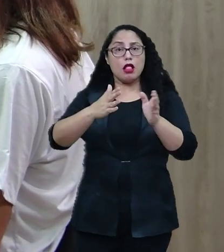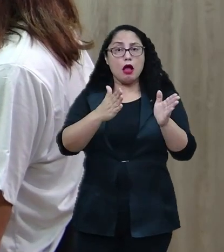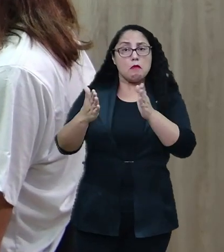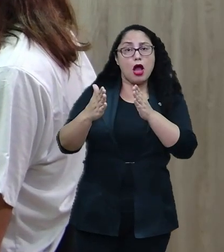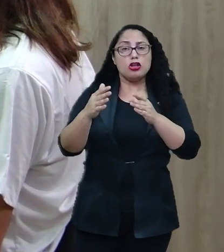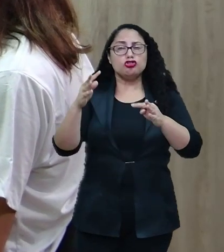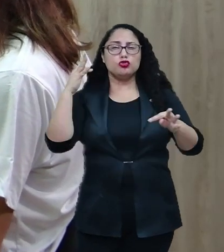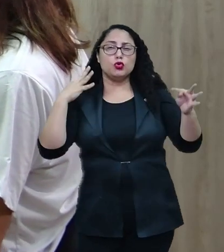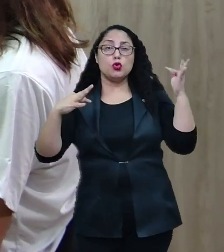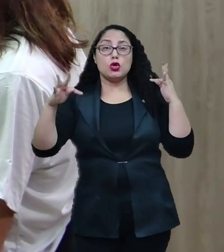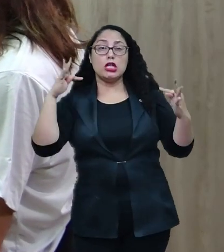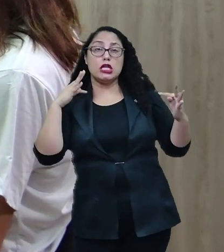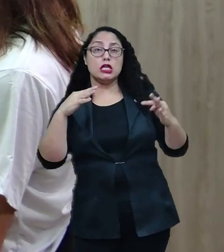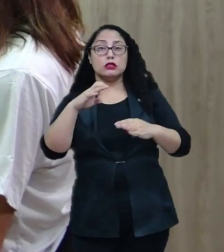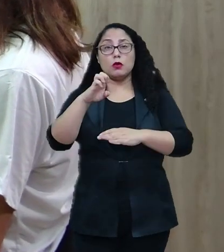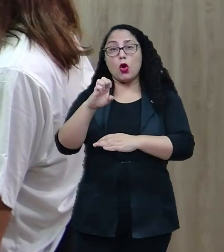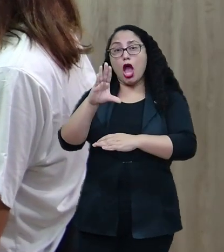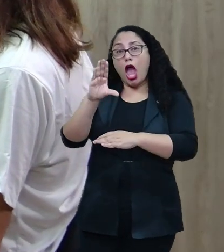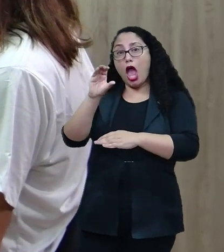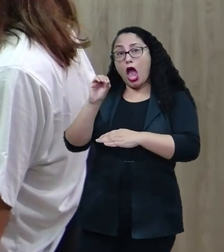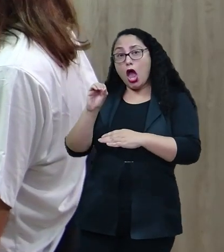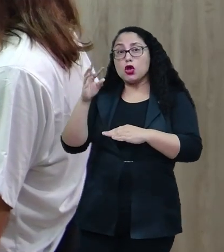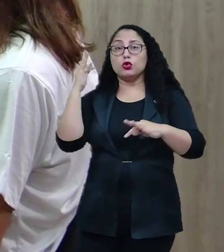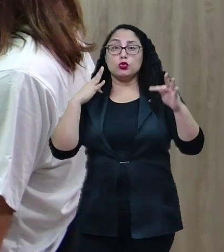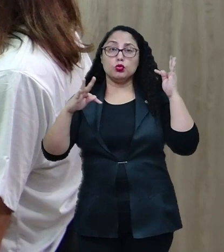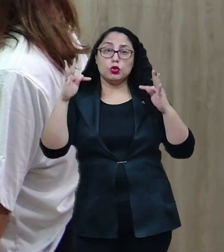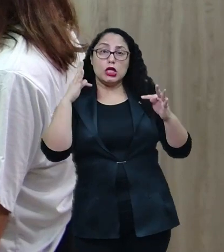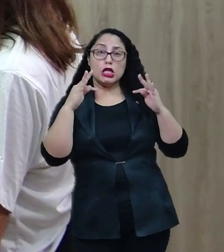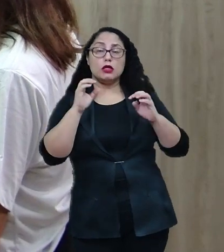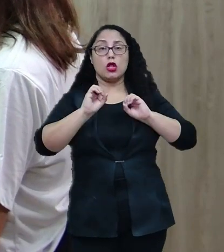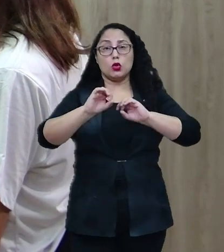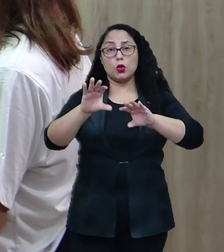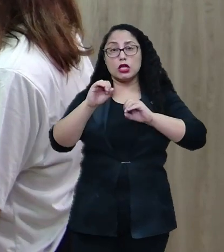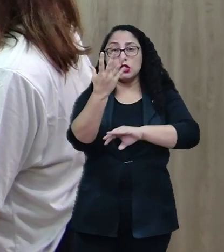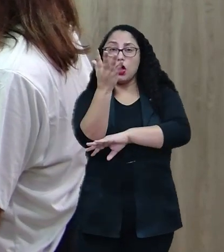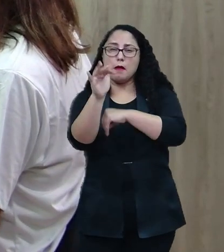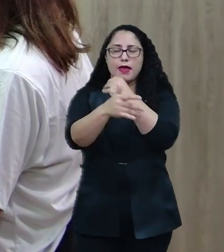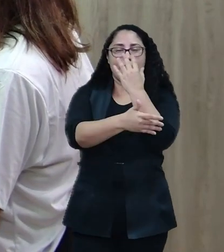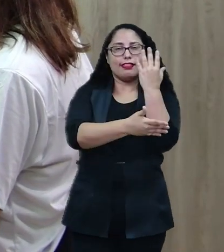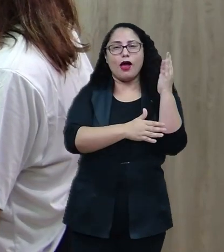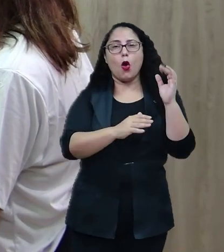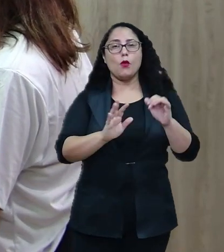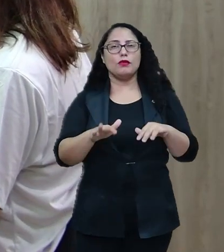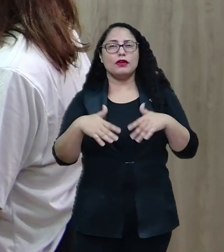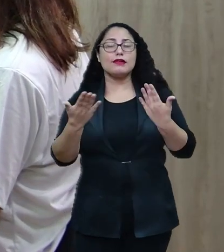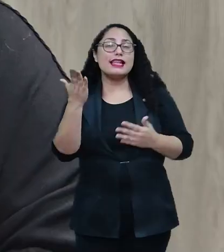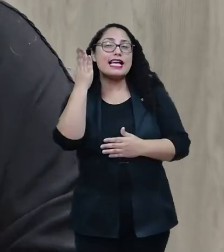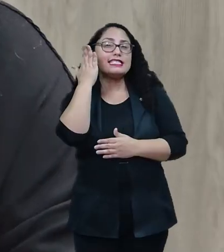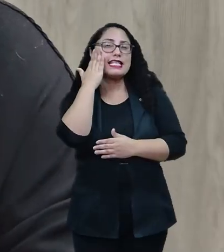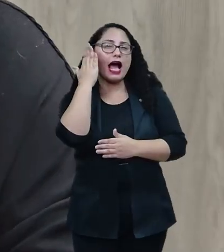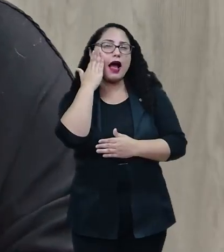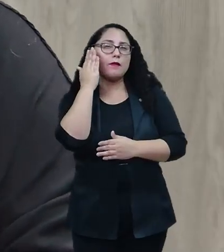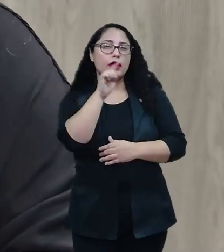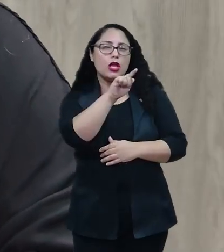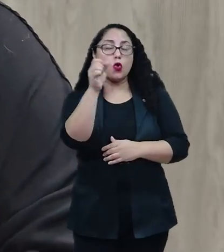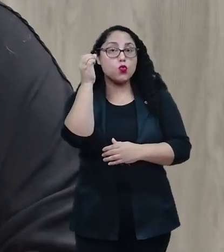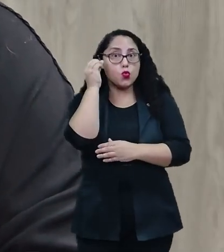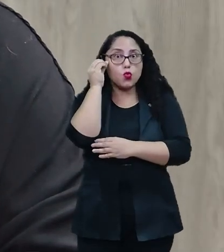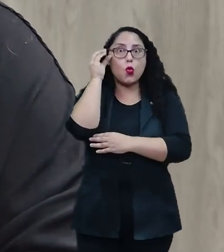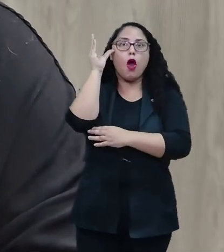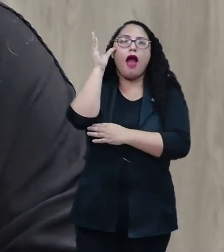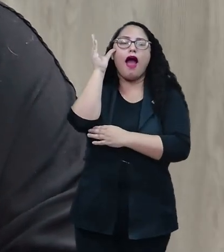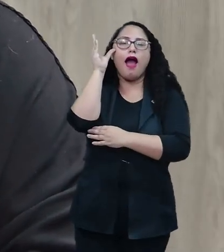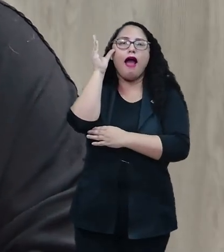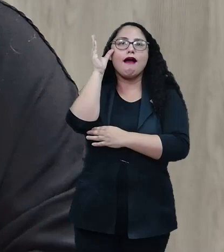do turismo, ecoturismo, educação ambiental. É isso. Eu queria saber se os conhecimentos